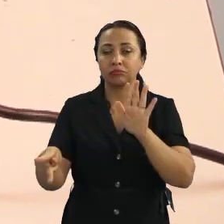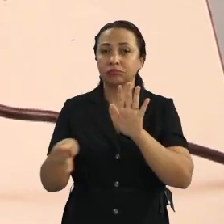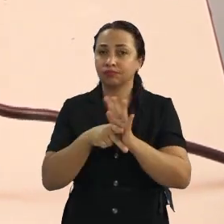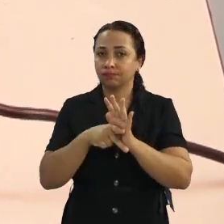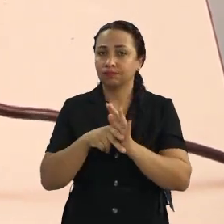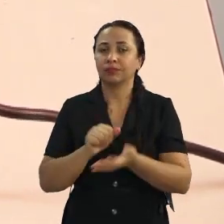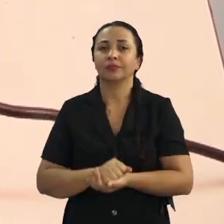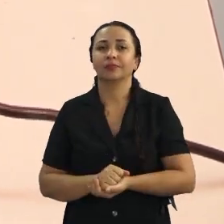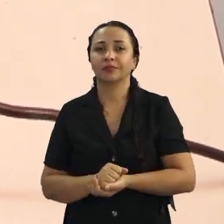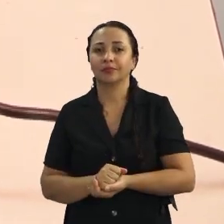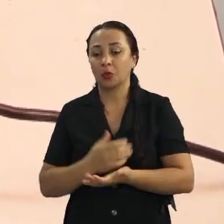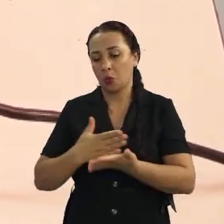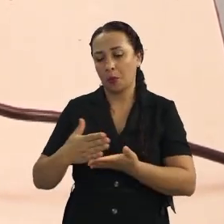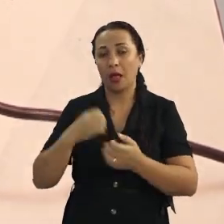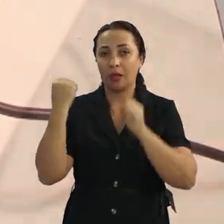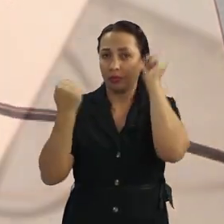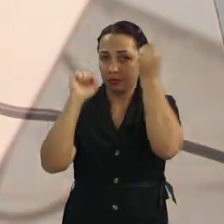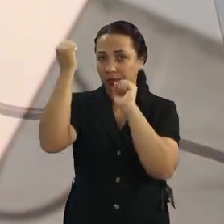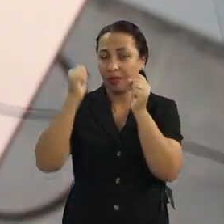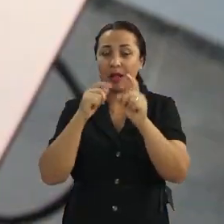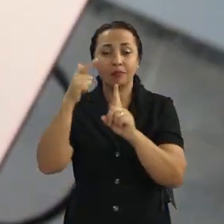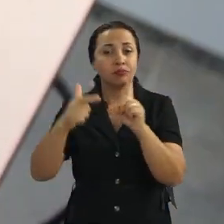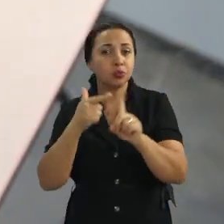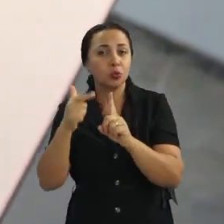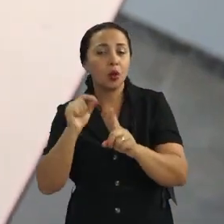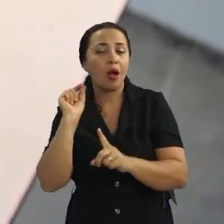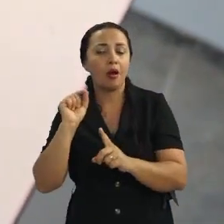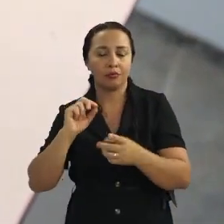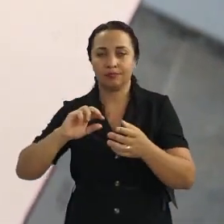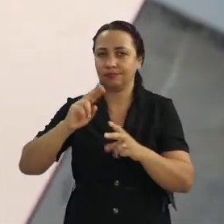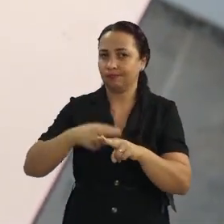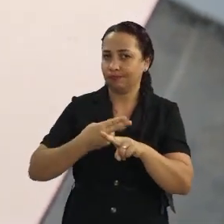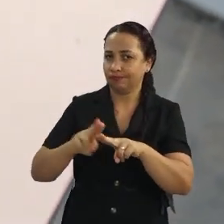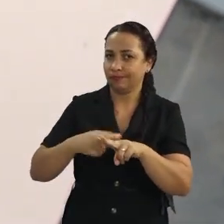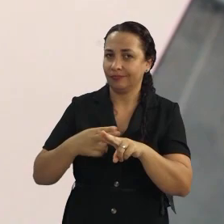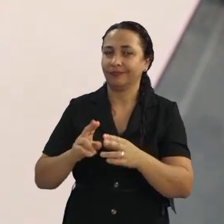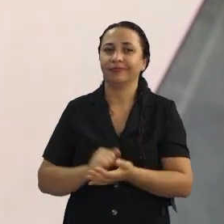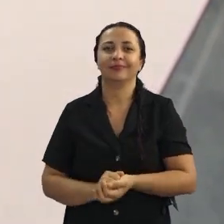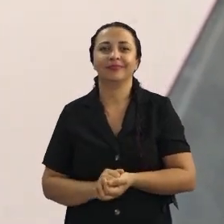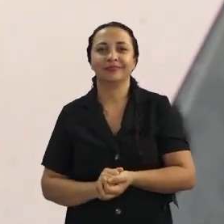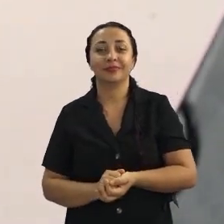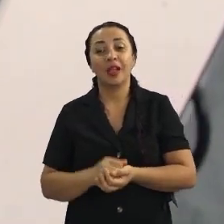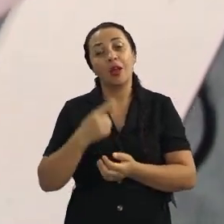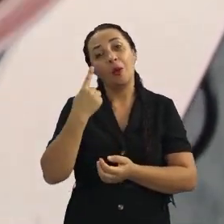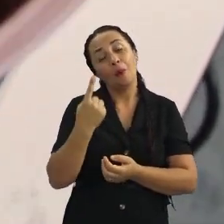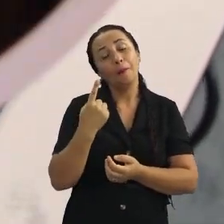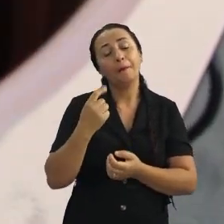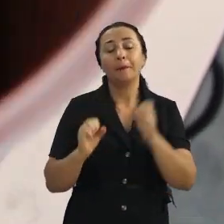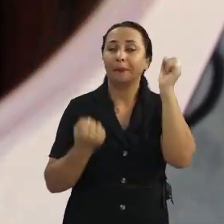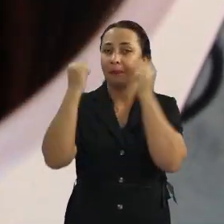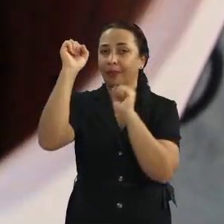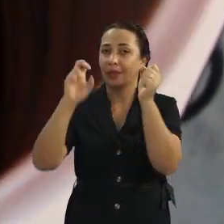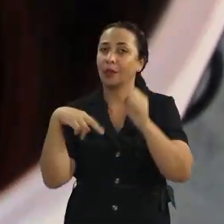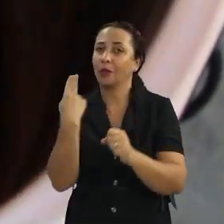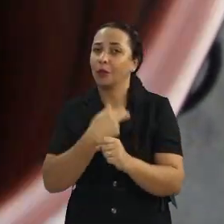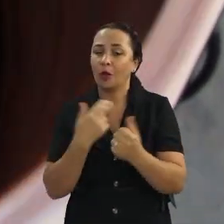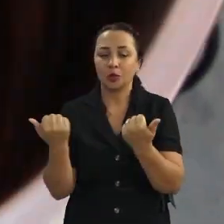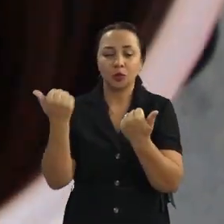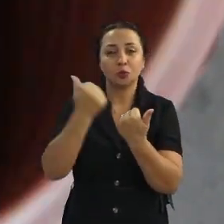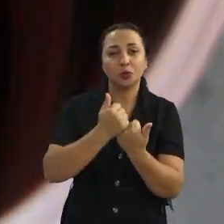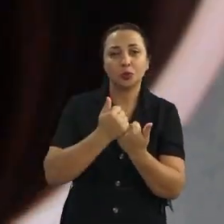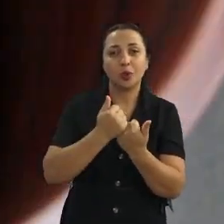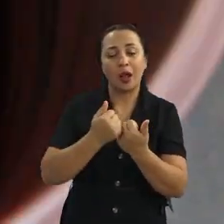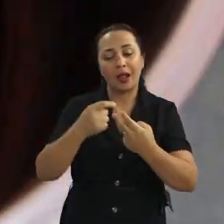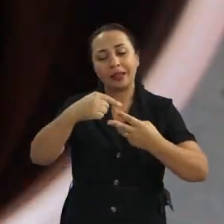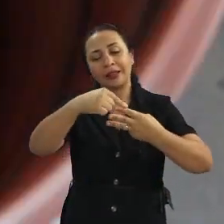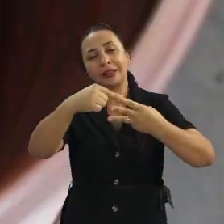O objetivo dessa máquina é produzir o chocolate em uma máquina apenas a